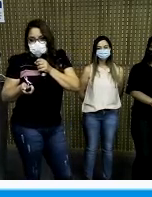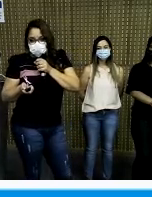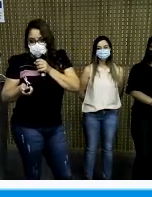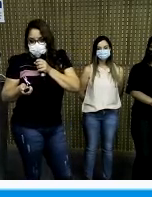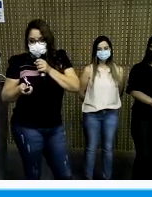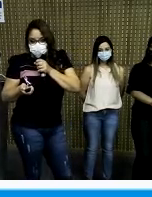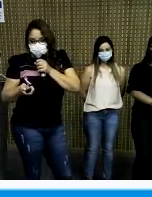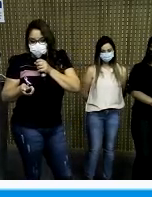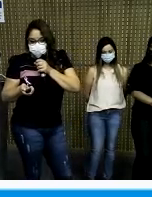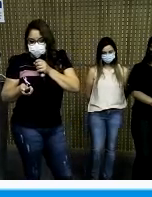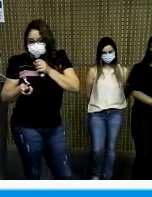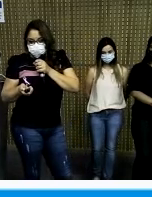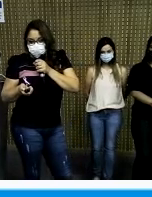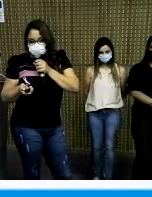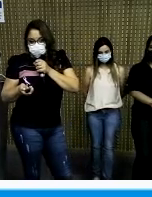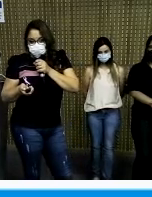zerado.